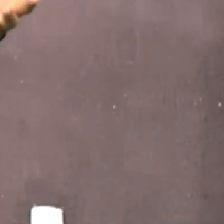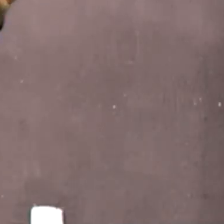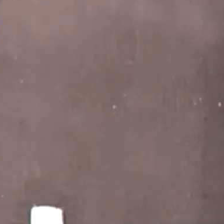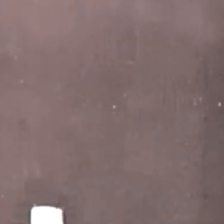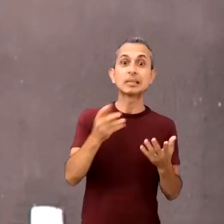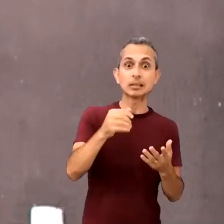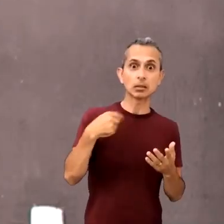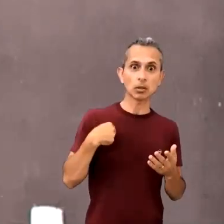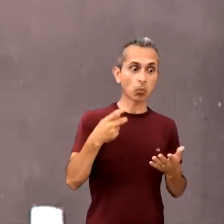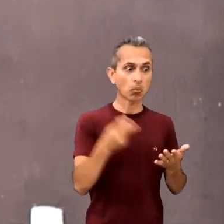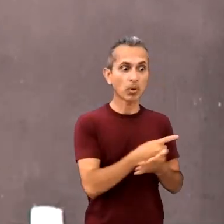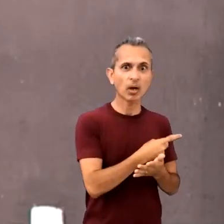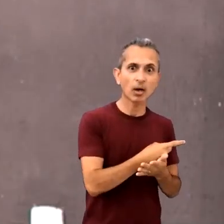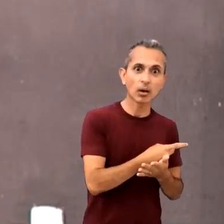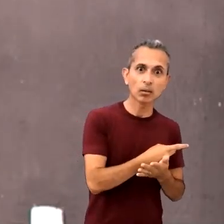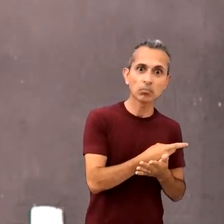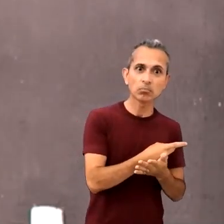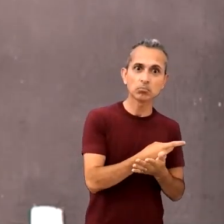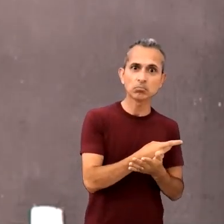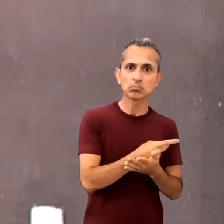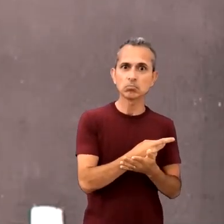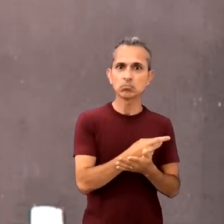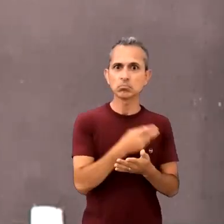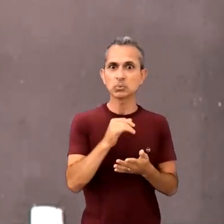Mas se eu fizer alguma coisa é muito arriscado.